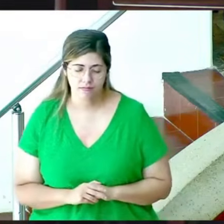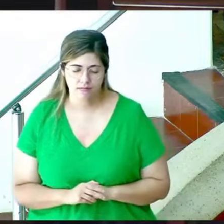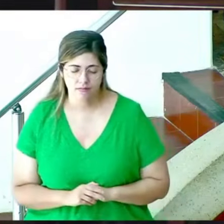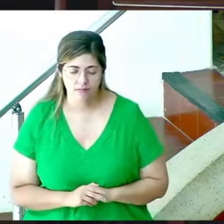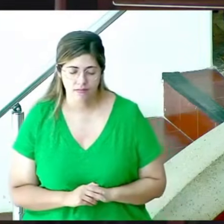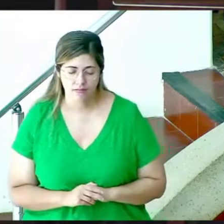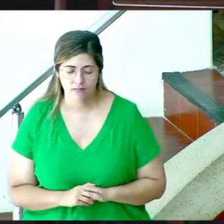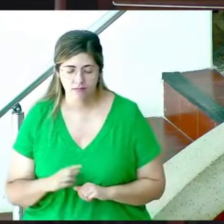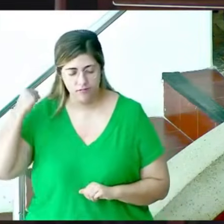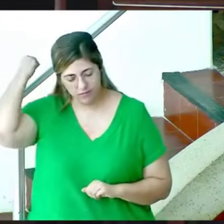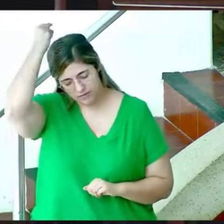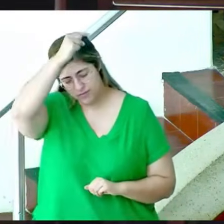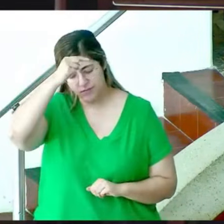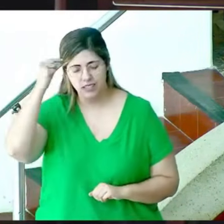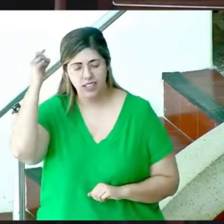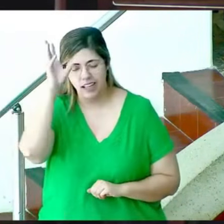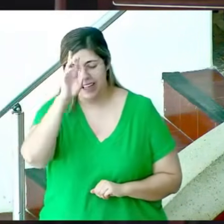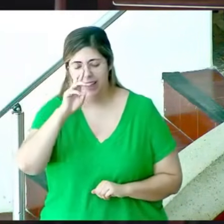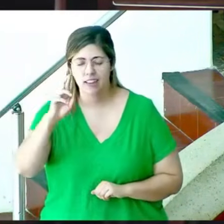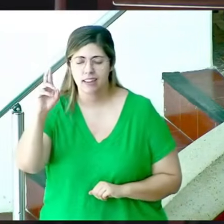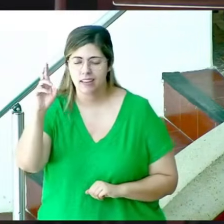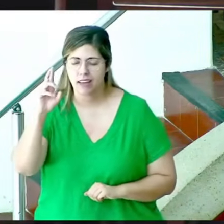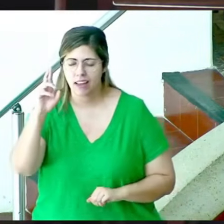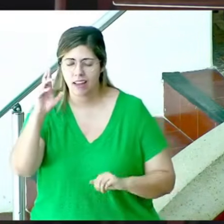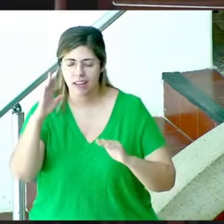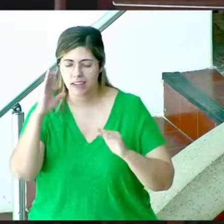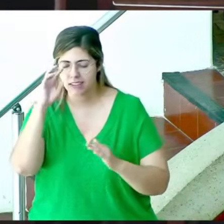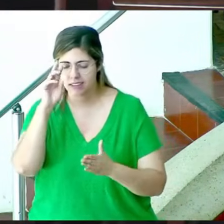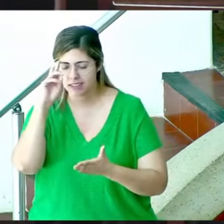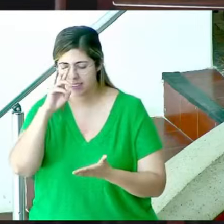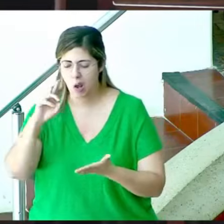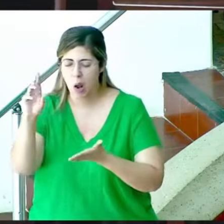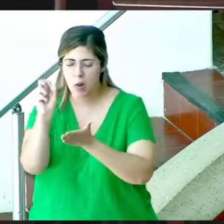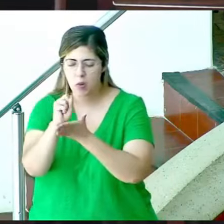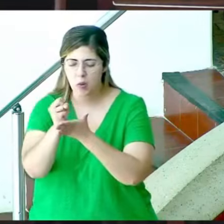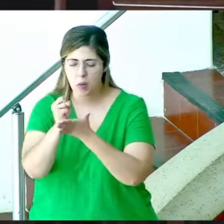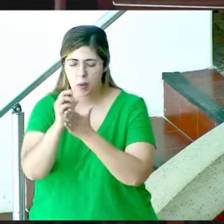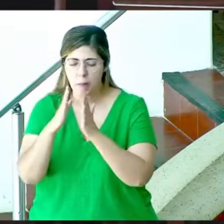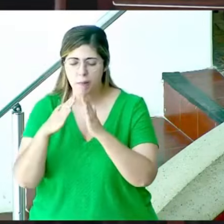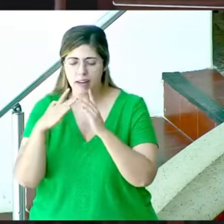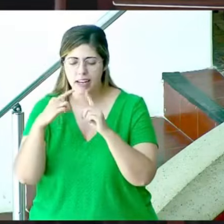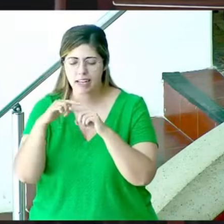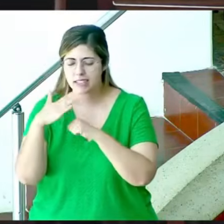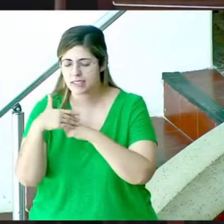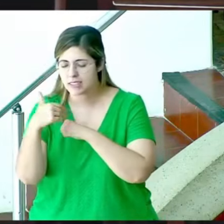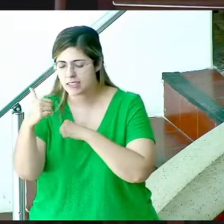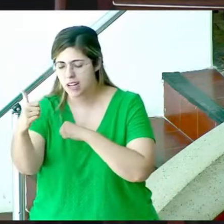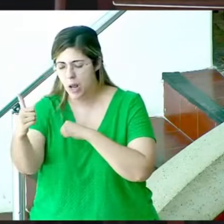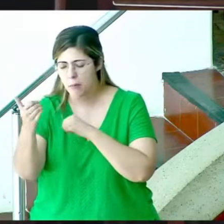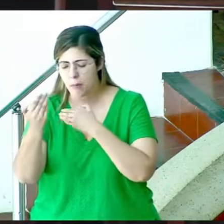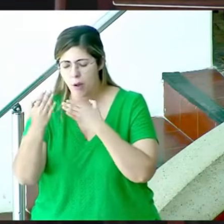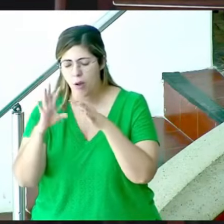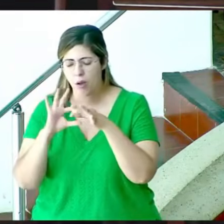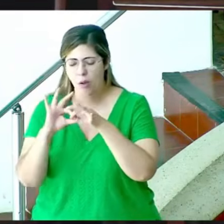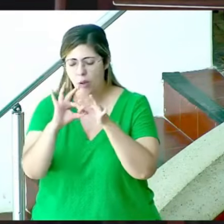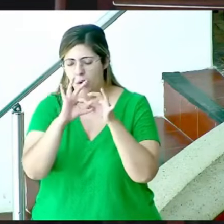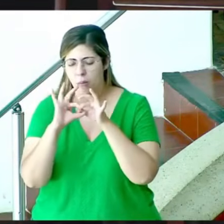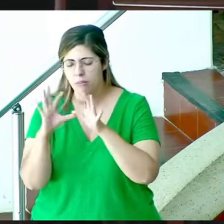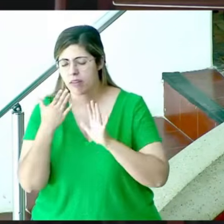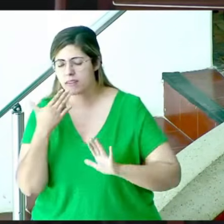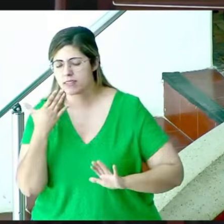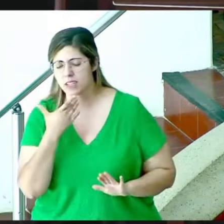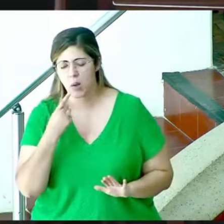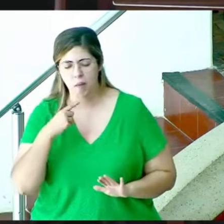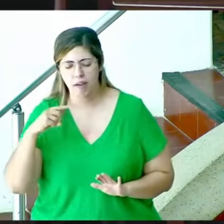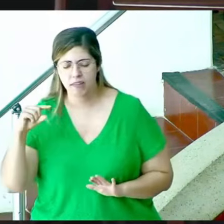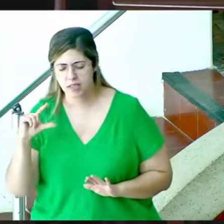Santo e eterno Deus, Deus da igreja, Senhor da igreja, Senhor que chamou um povo à comunhão, à salvação,